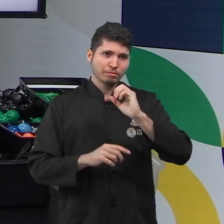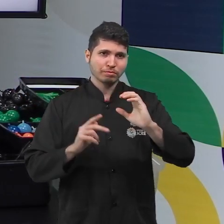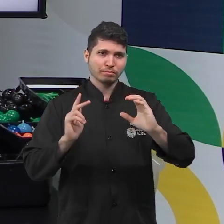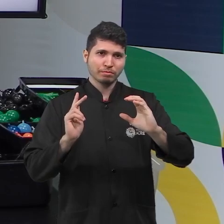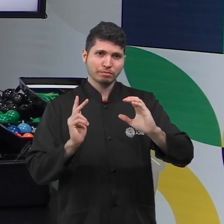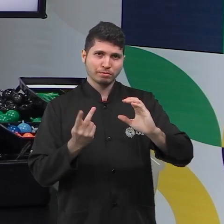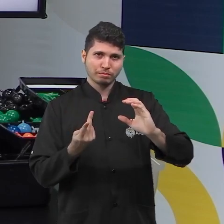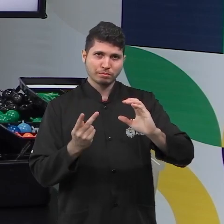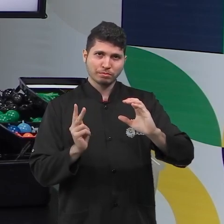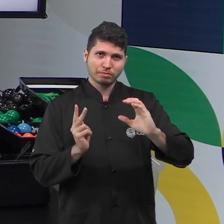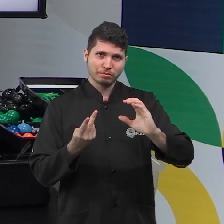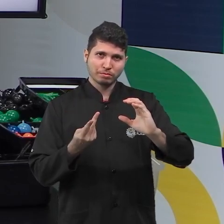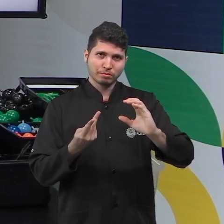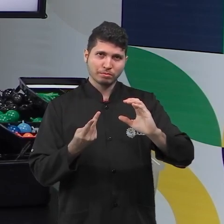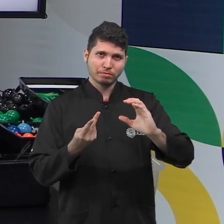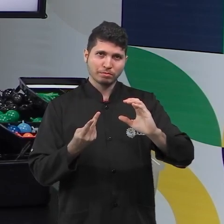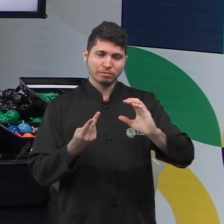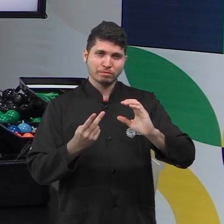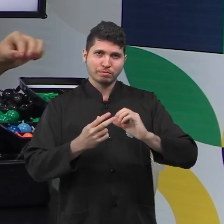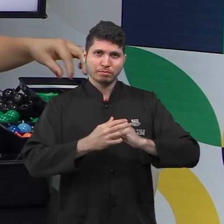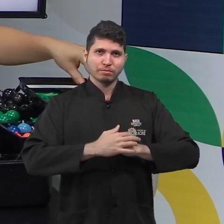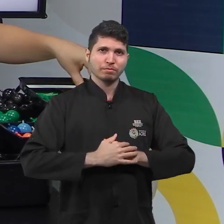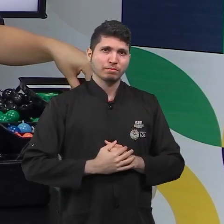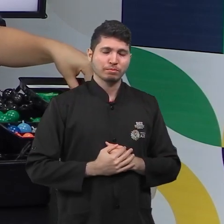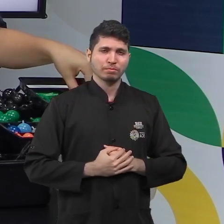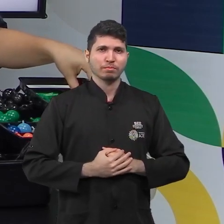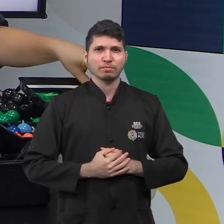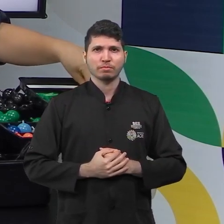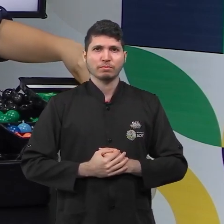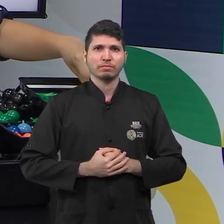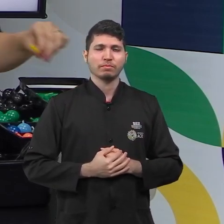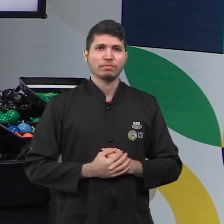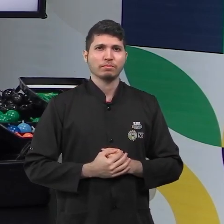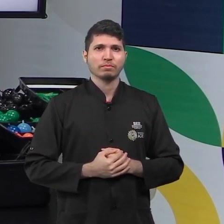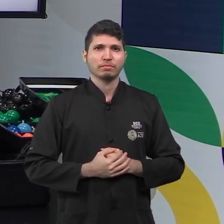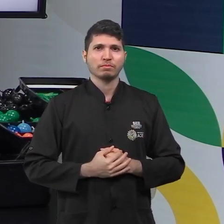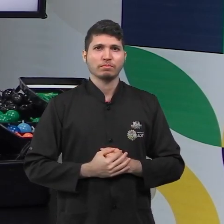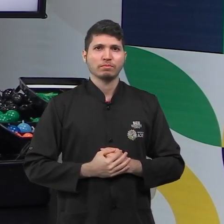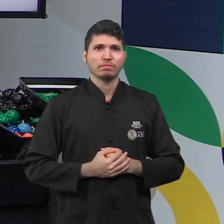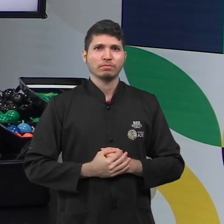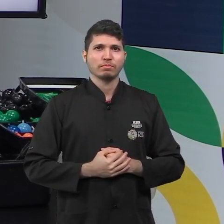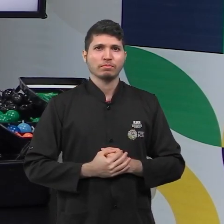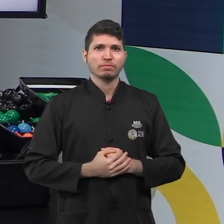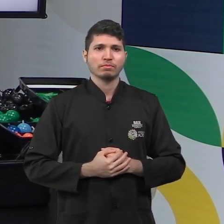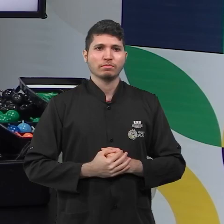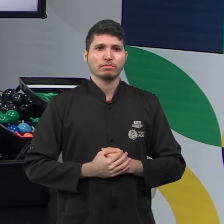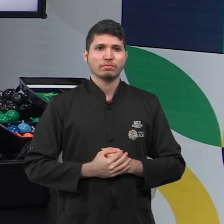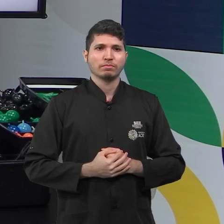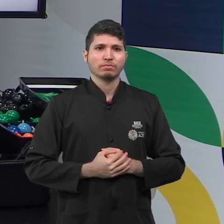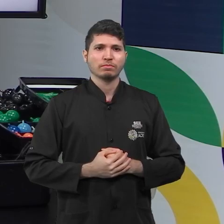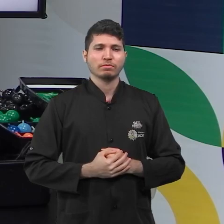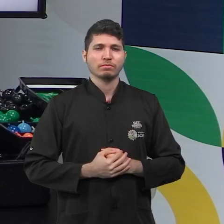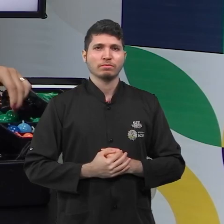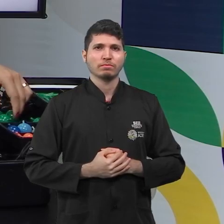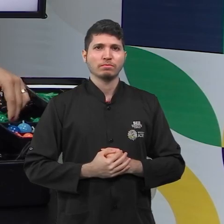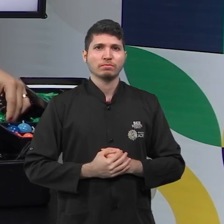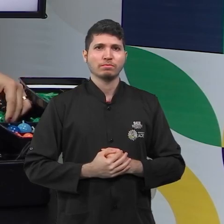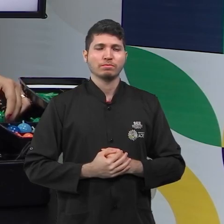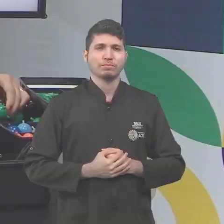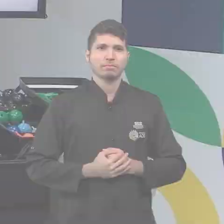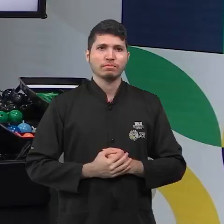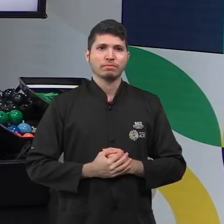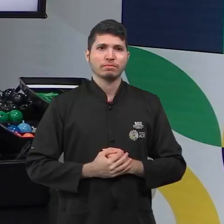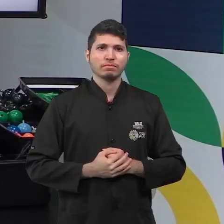vai representar o hidrogênio. Esse carbono vai ter mais uma ligação aqui com o outro